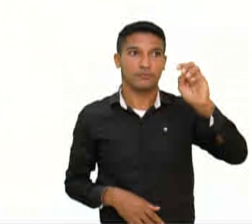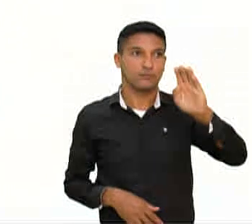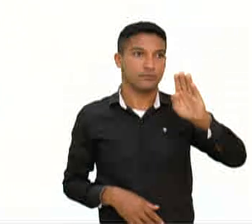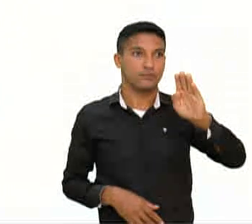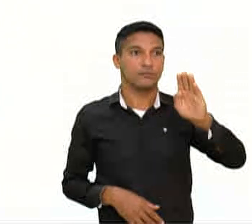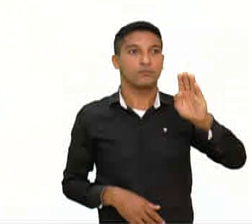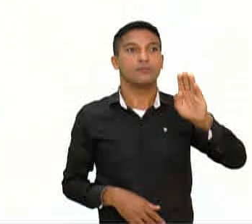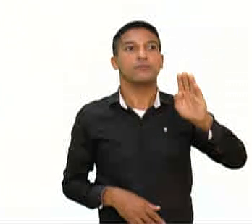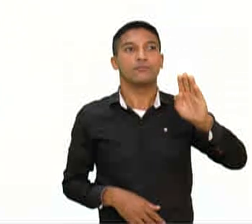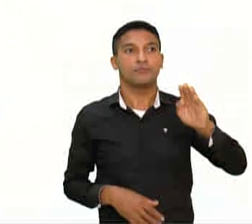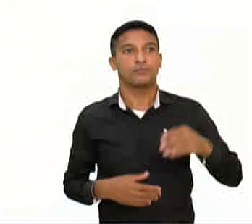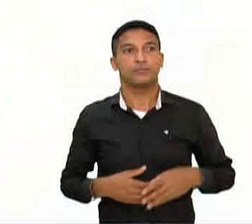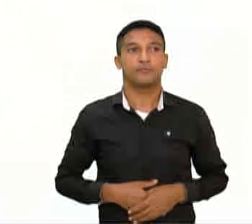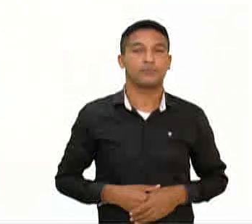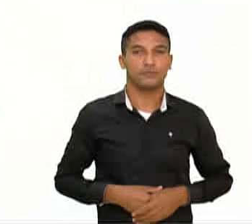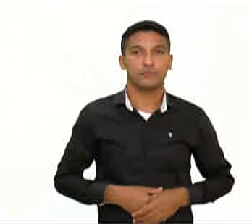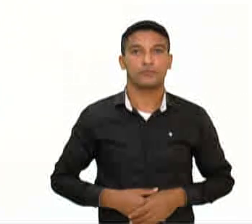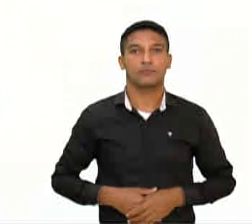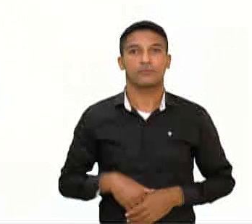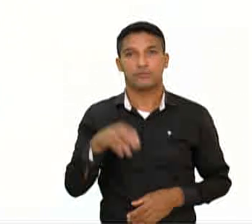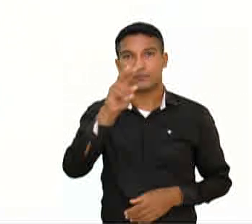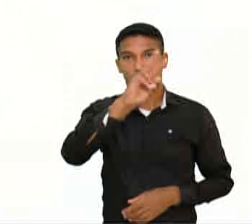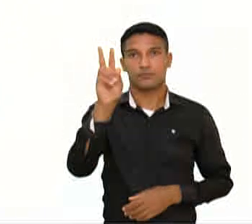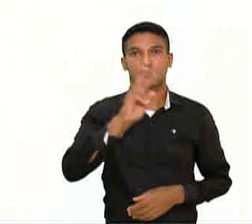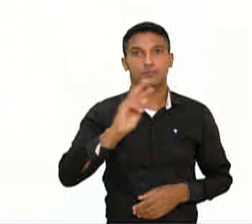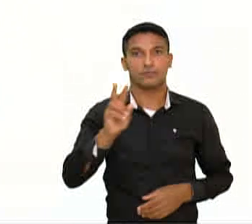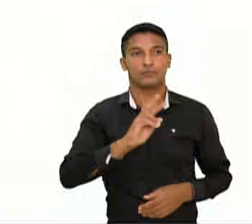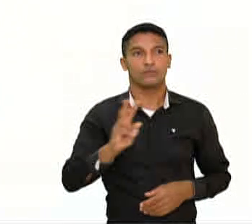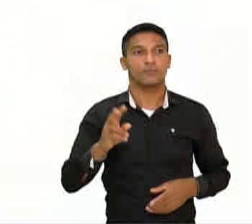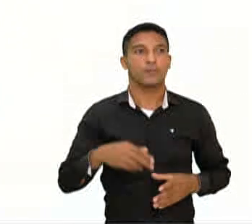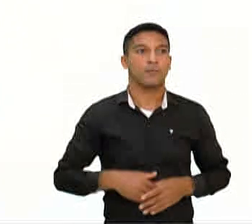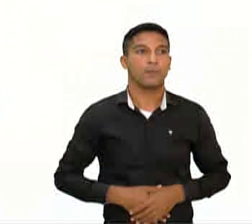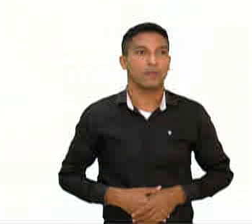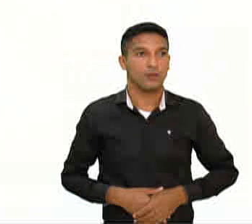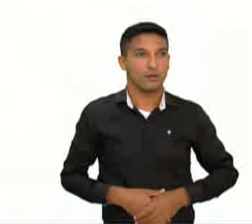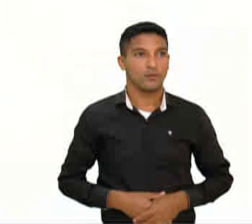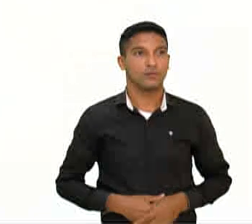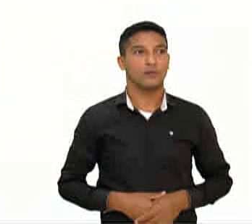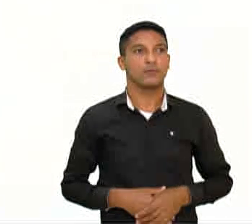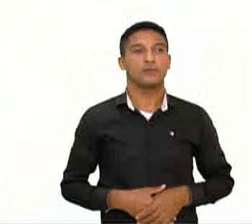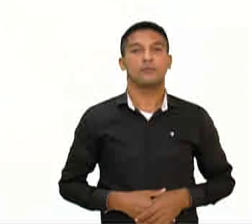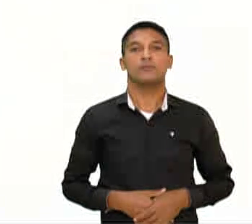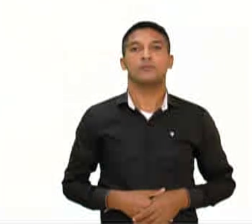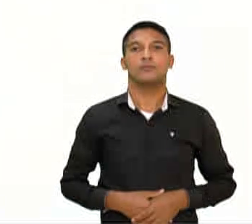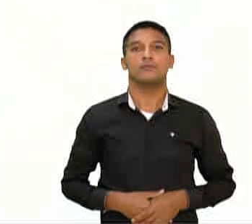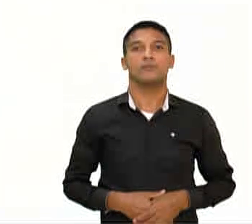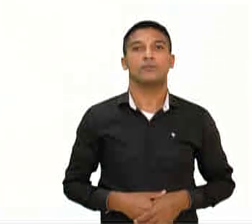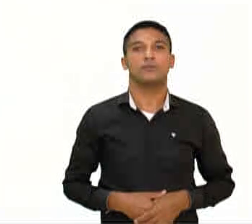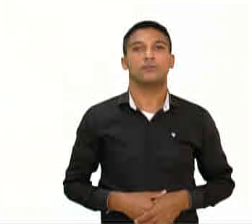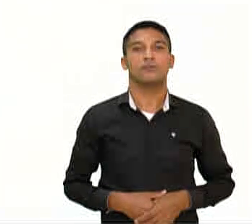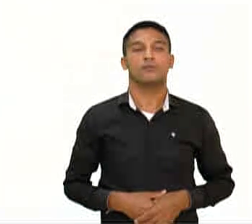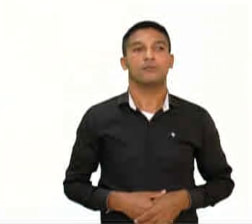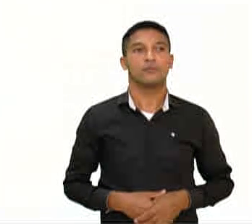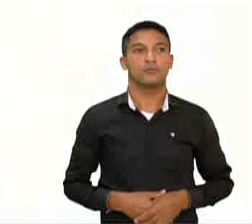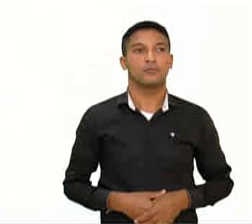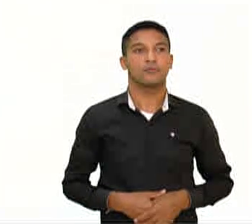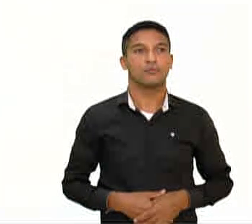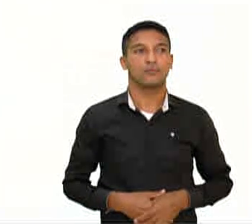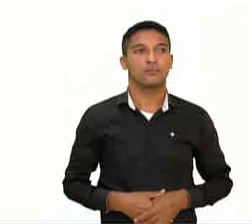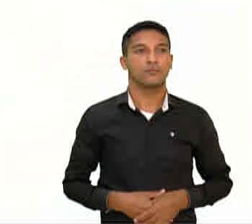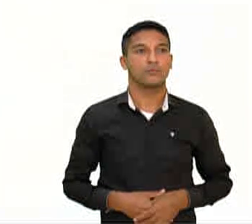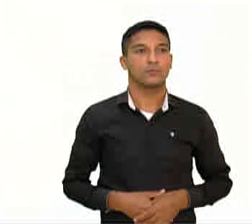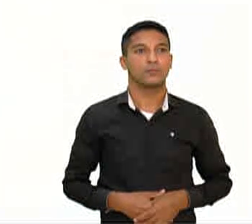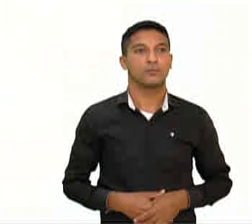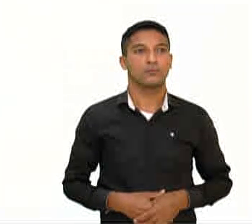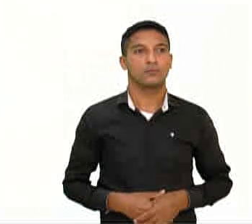quentes e úmidas, sendo quase dizimada em função do avanço desenfreado das lavouras mecanizadas